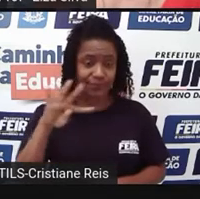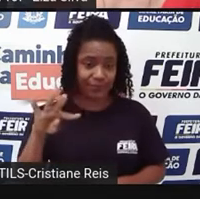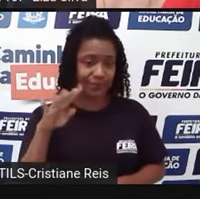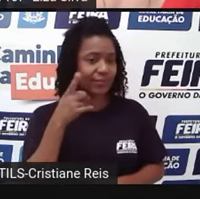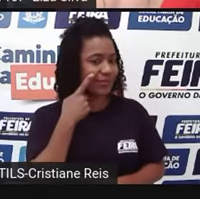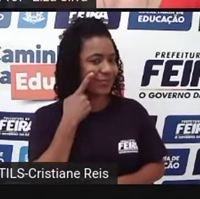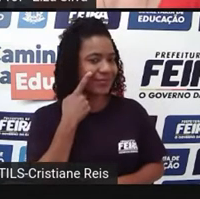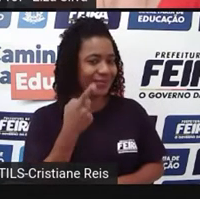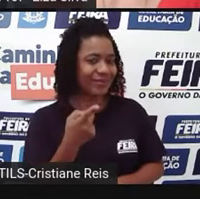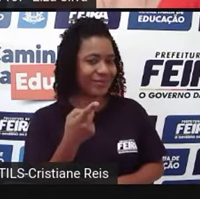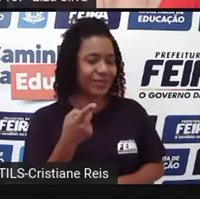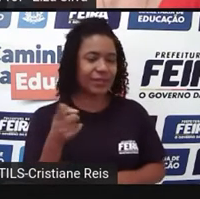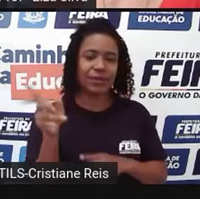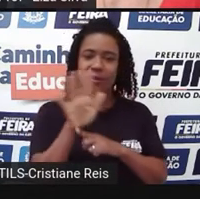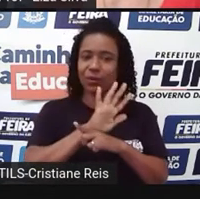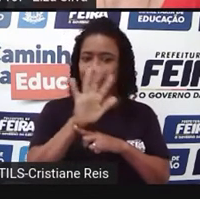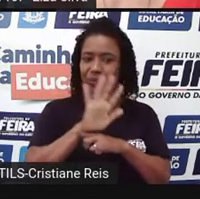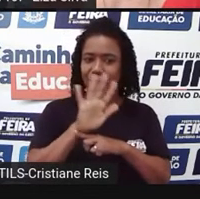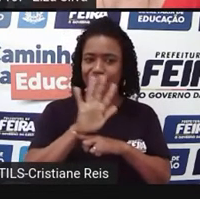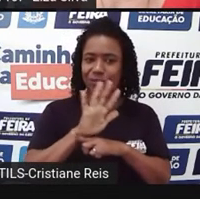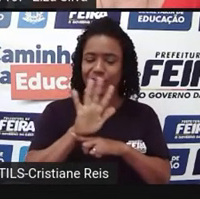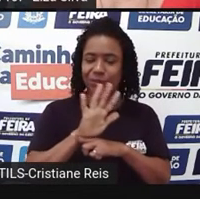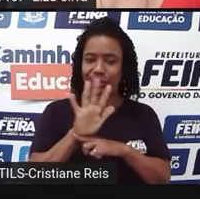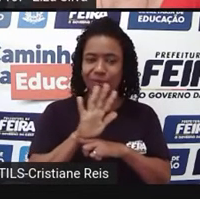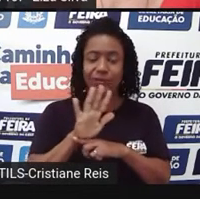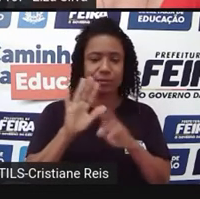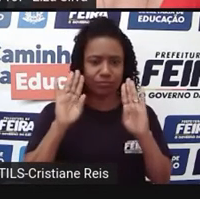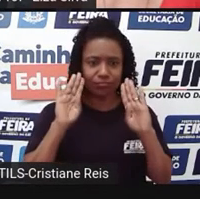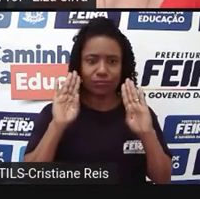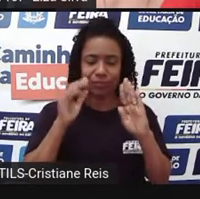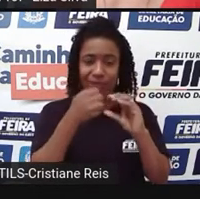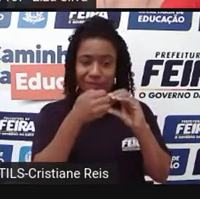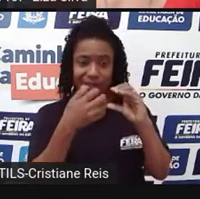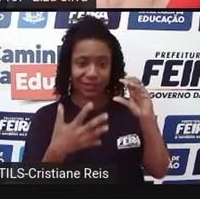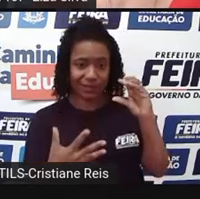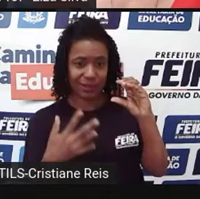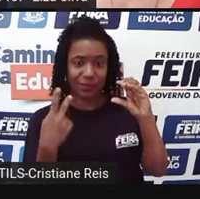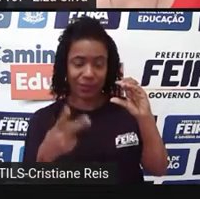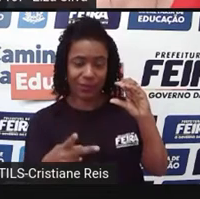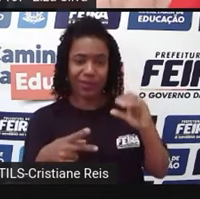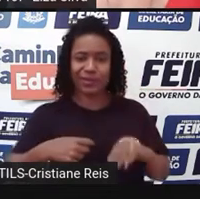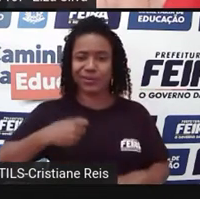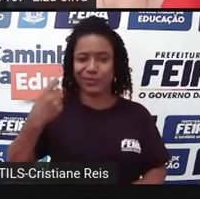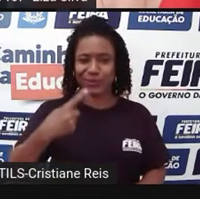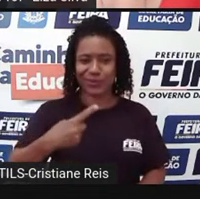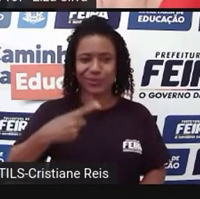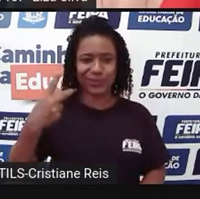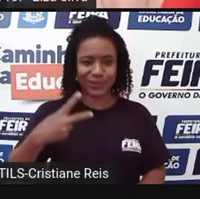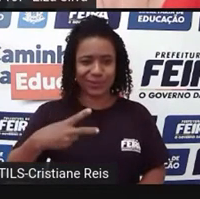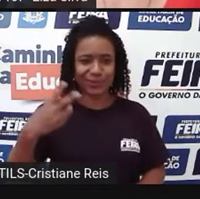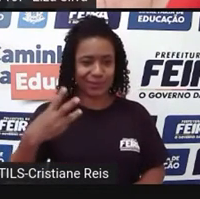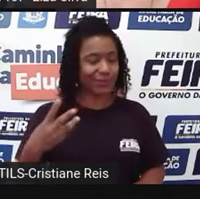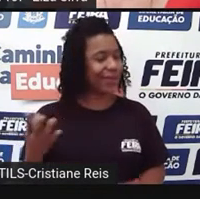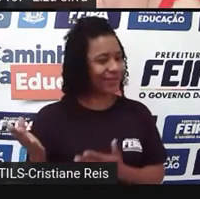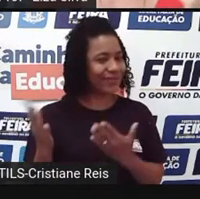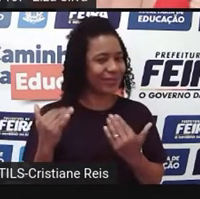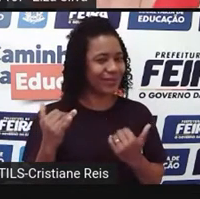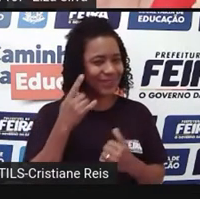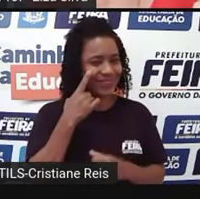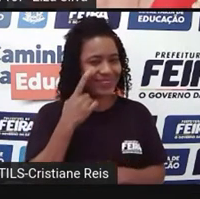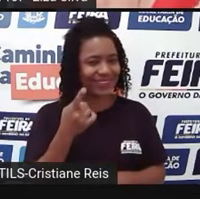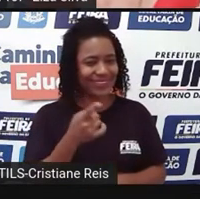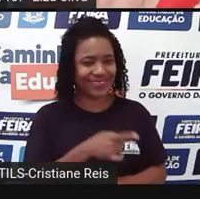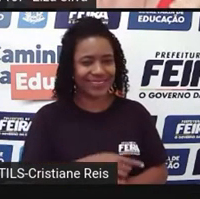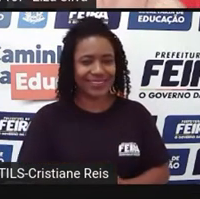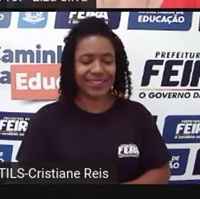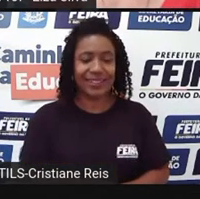o que a gente viu no vídeo e perceber algumas especificidades os números ordinais flexível e observe Como